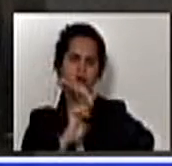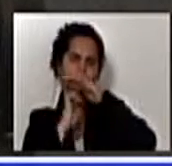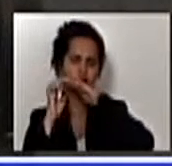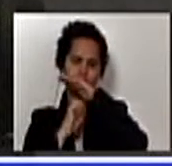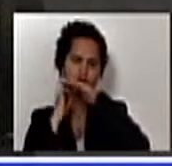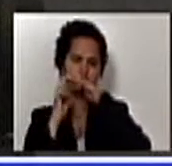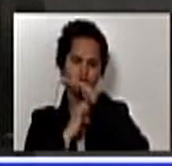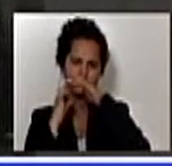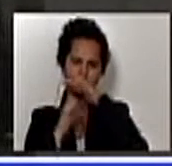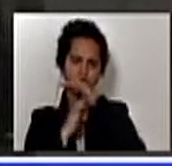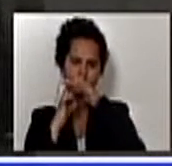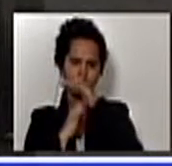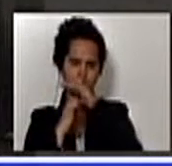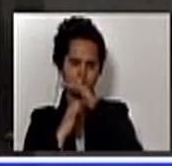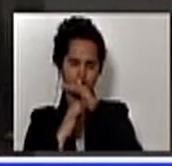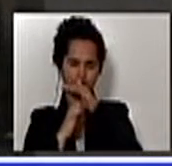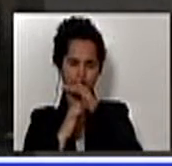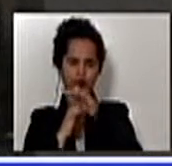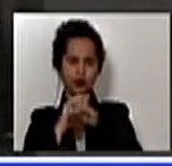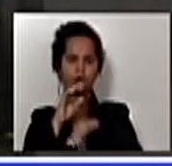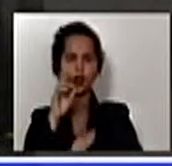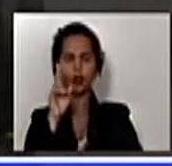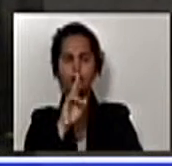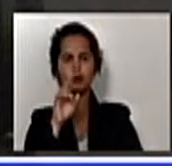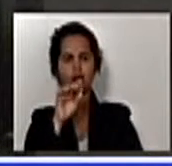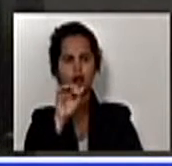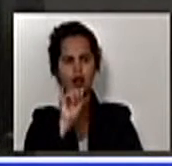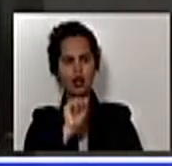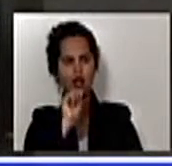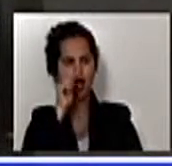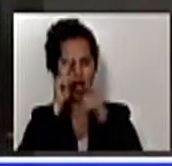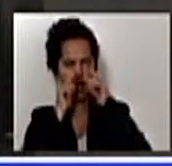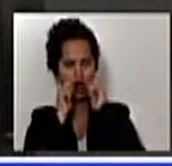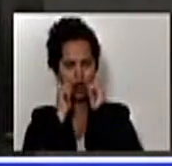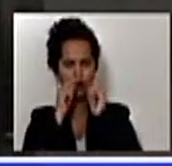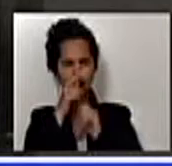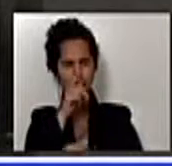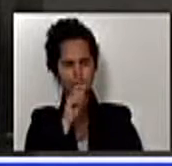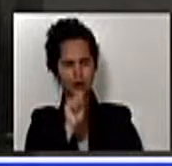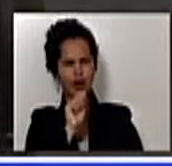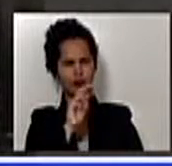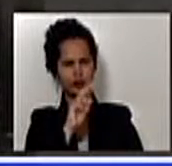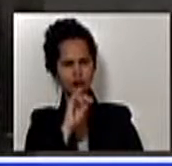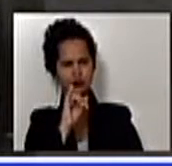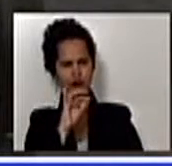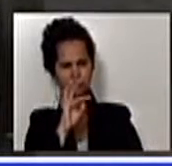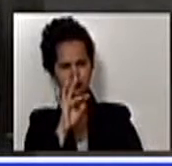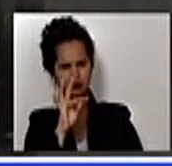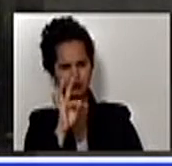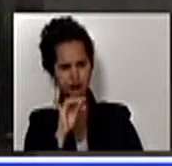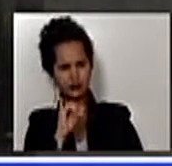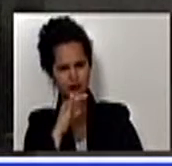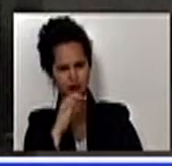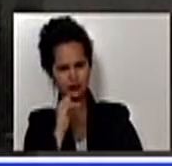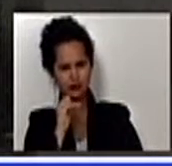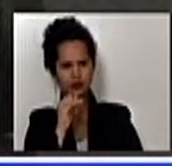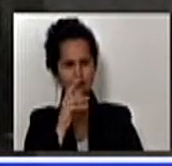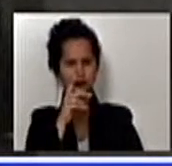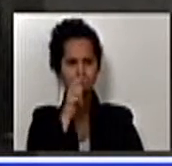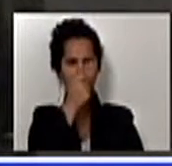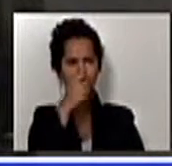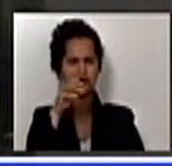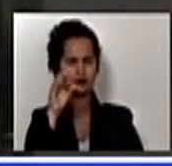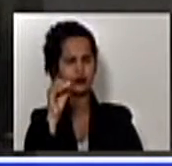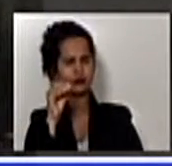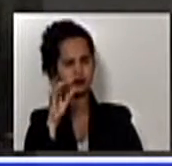uma empresa chamada Alagoas Participações, se eu não me engano, que é uma SPE, com a